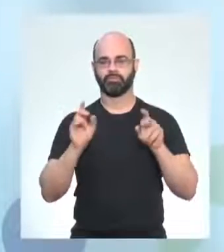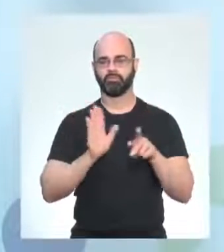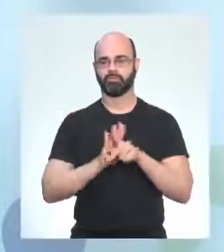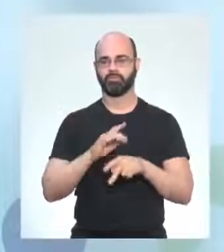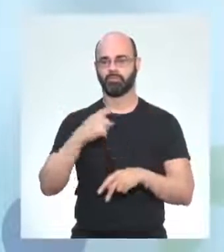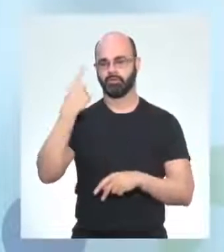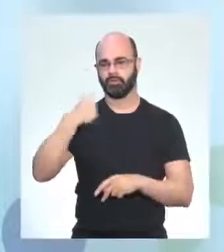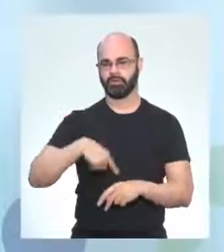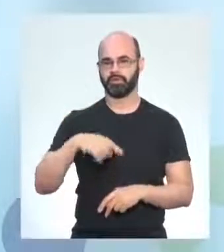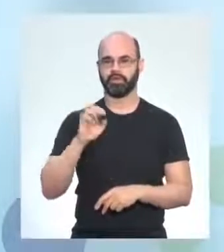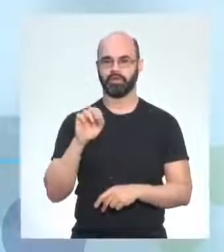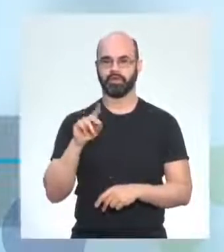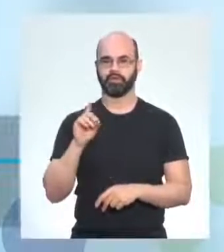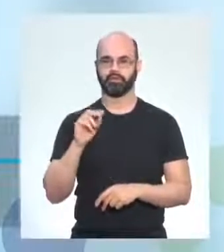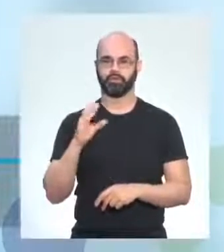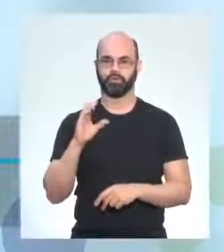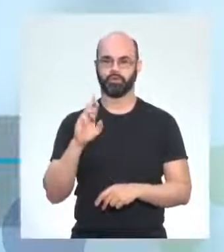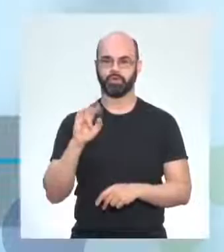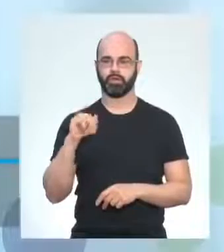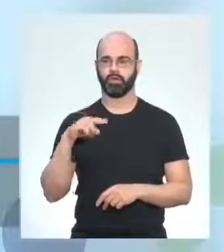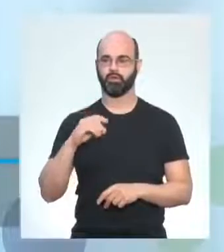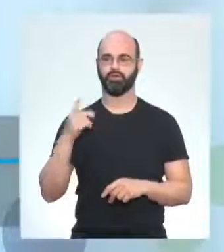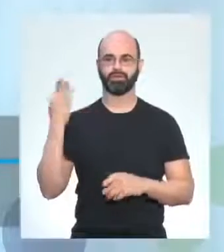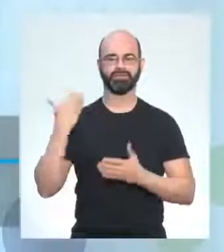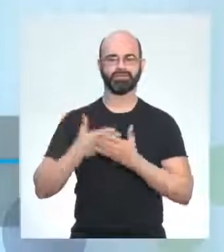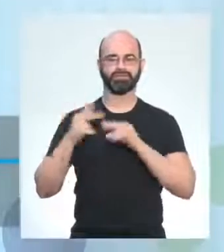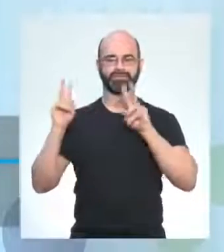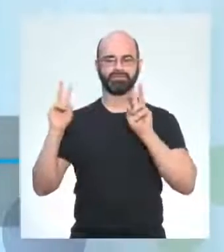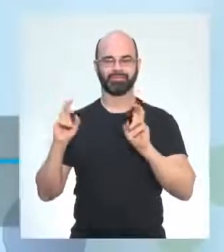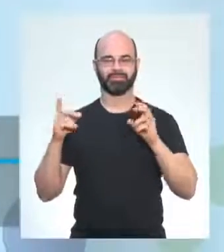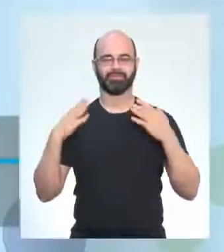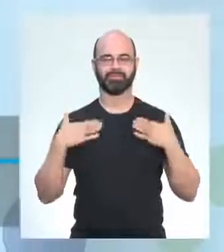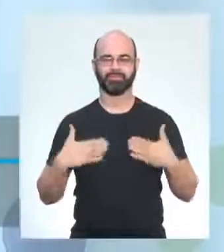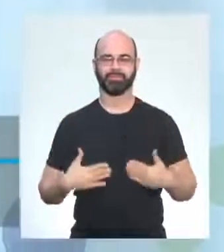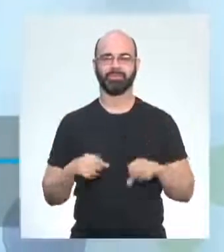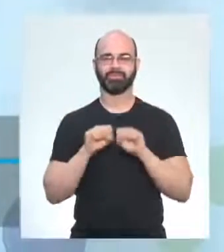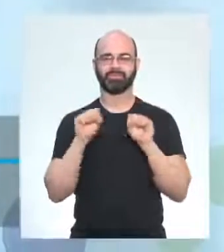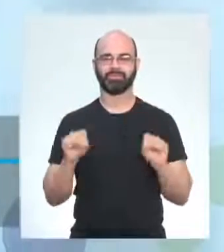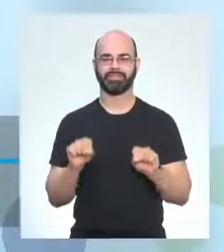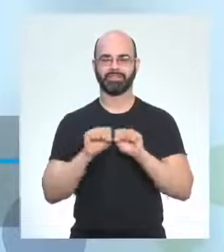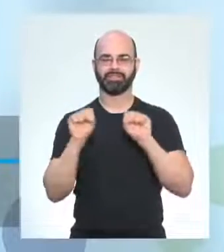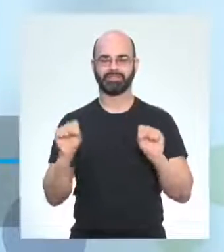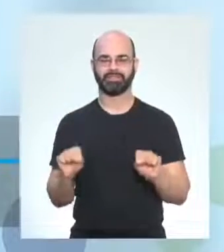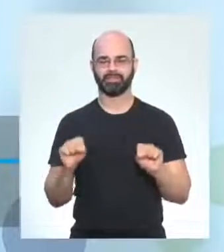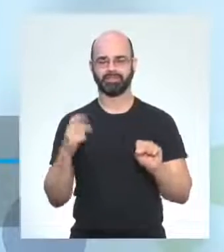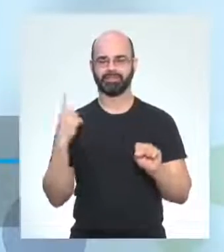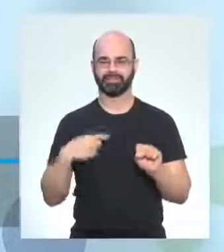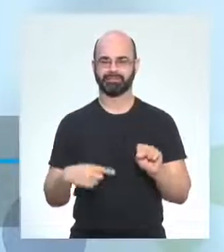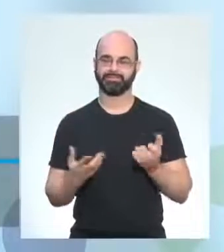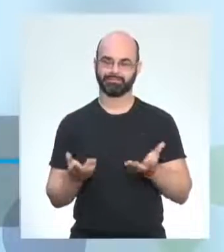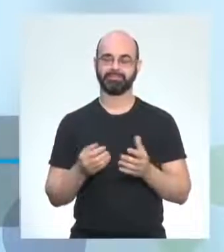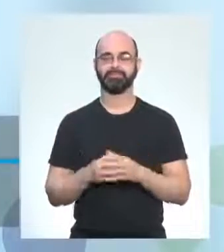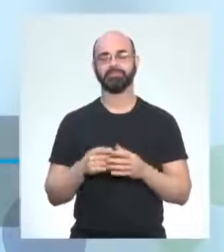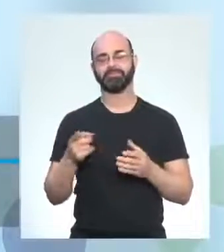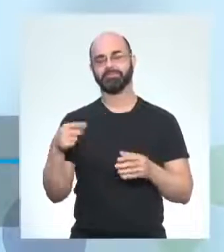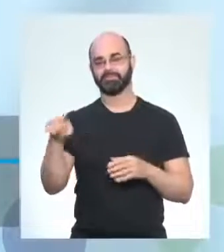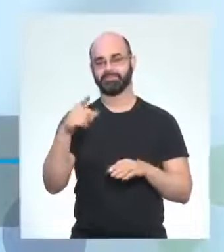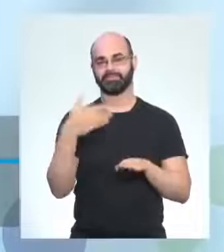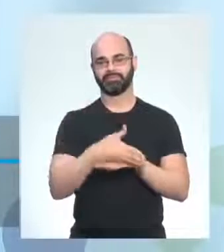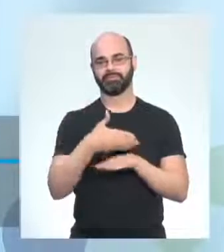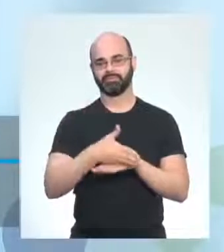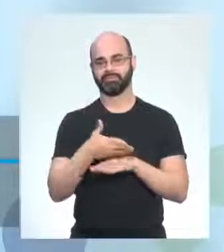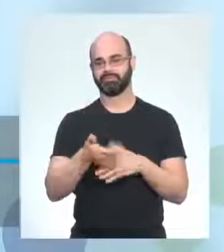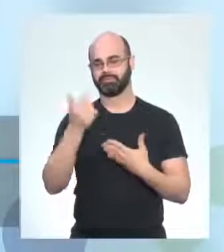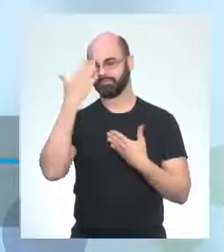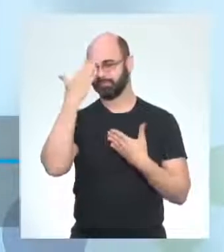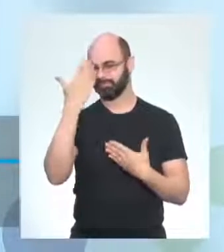né, já que a gente está vindo de uma série de aulas sobre os sistemas do corpo, tá? Eu quero agradecer a participação de todos, dizer